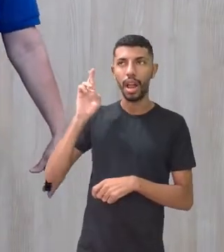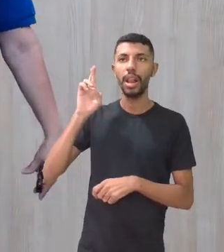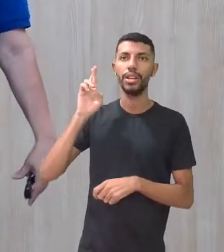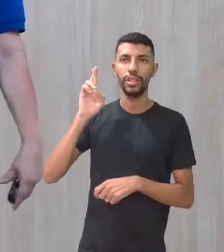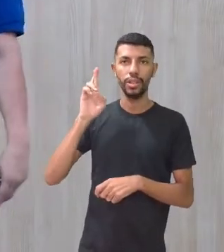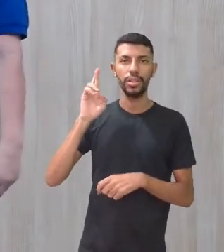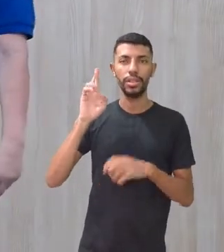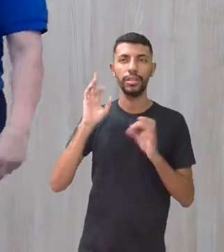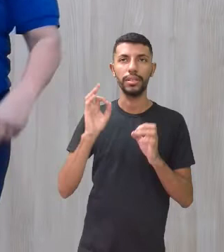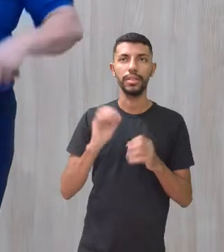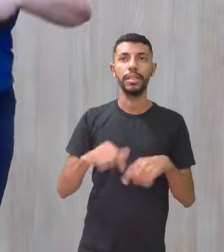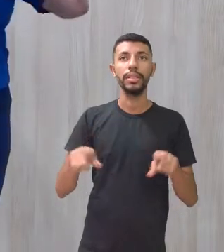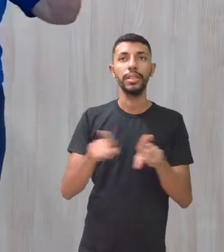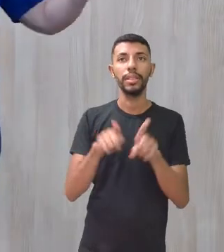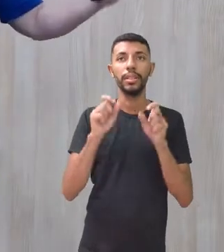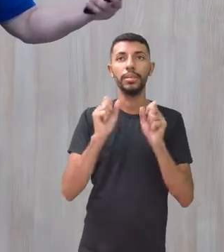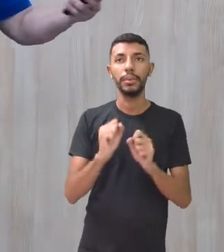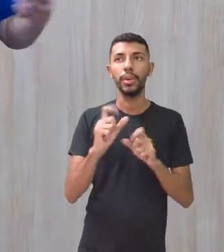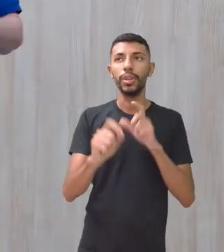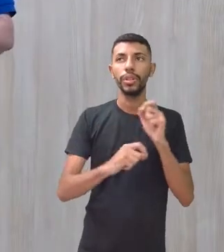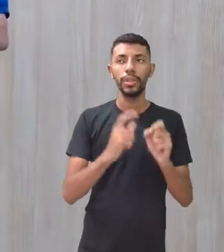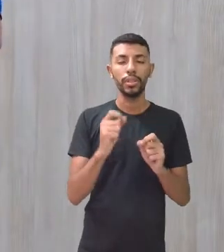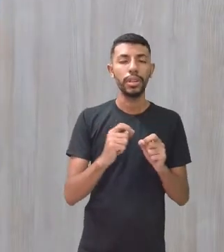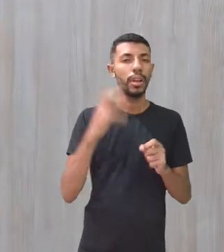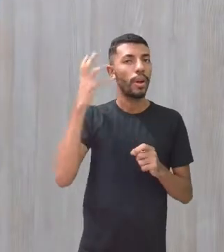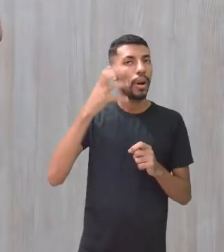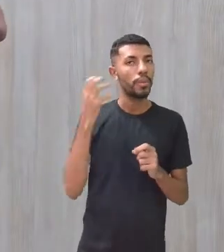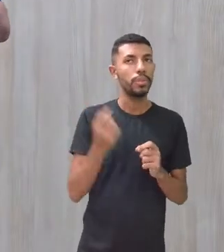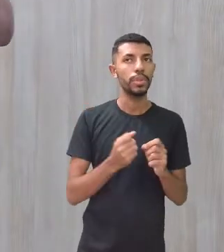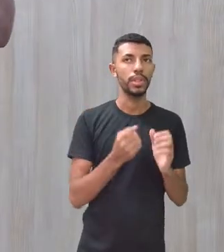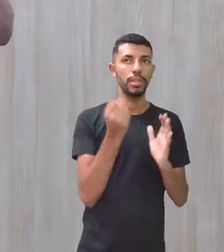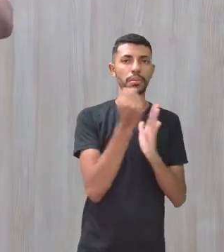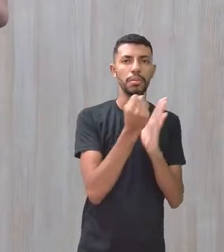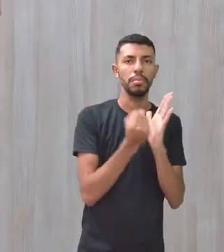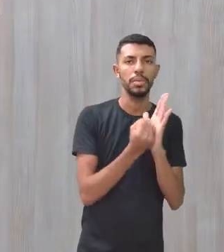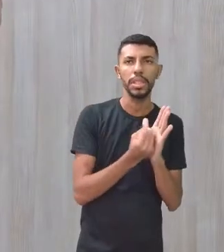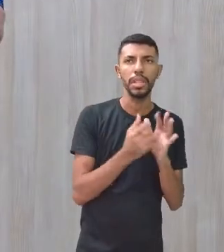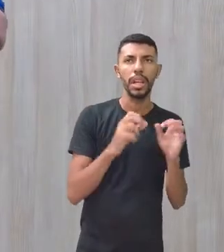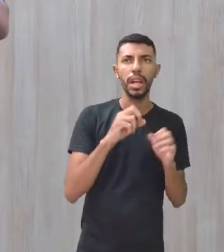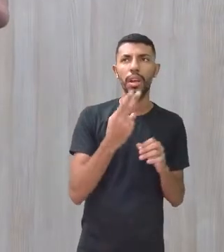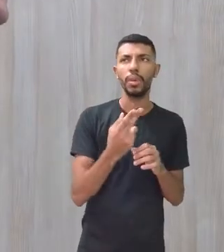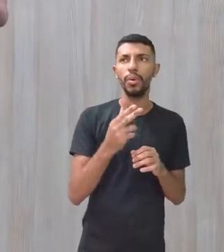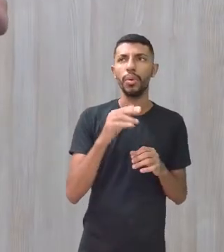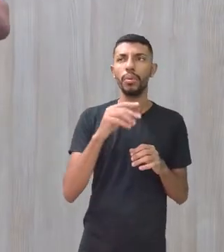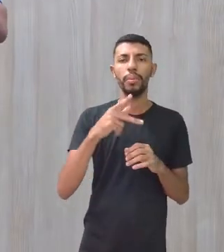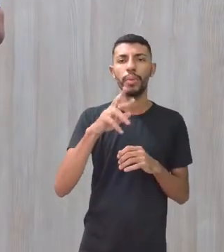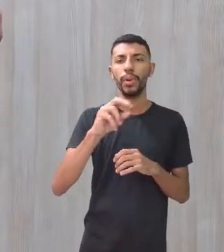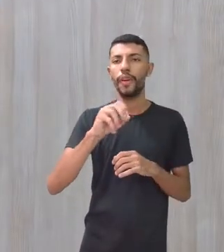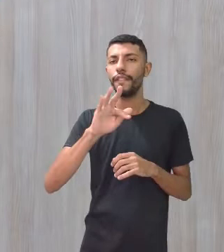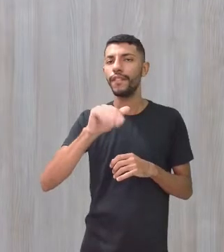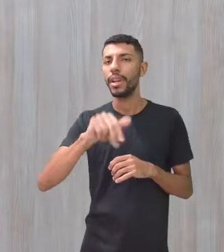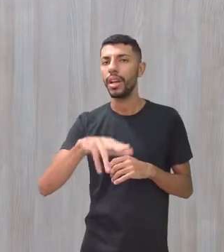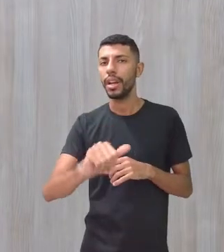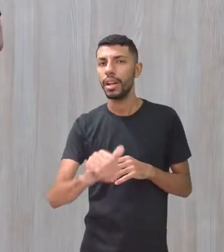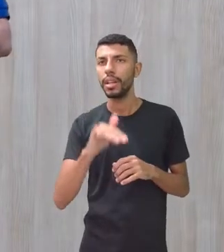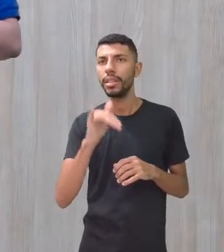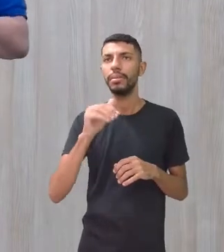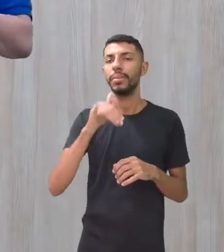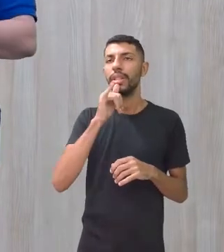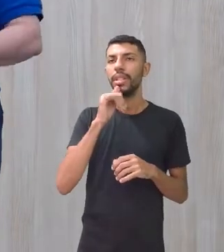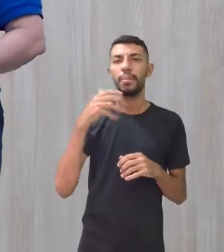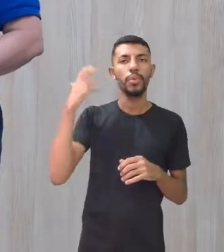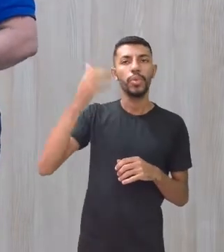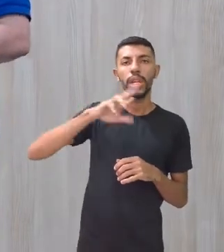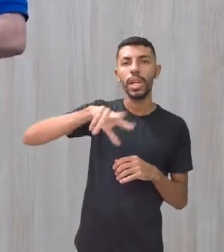religiosa, e ela pode ser secular ou profana, tá? Esses 2 nomes são usados normalmente. Para a música que não é